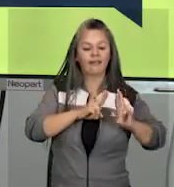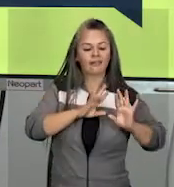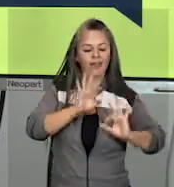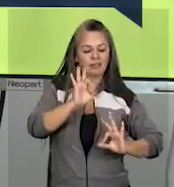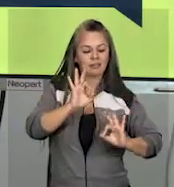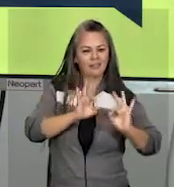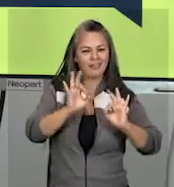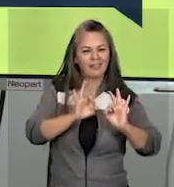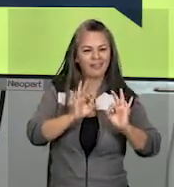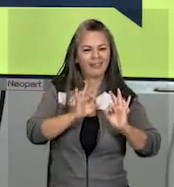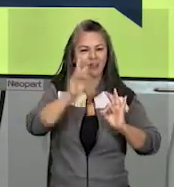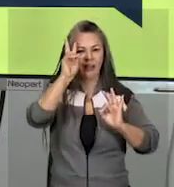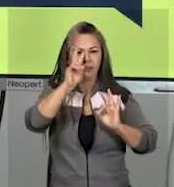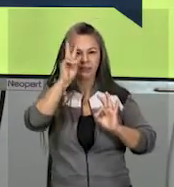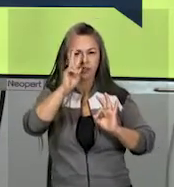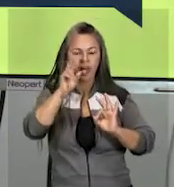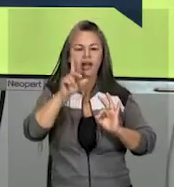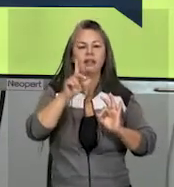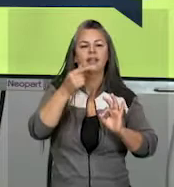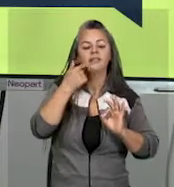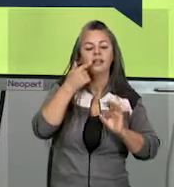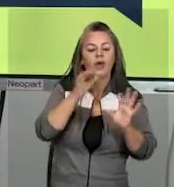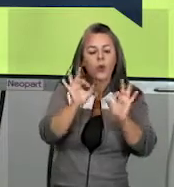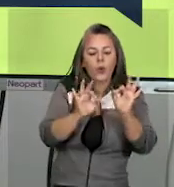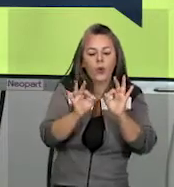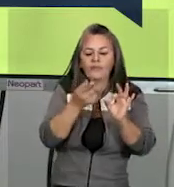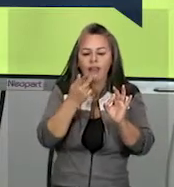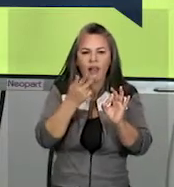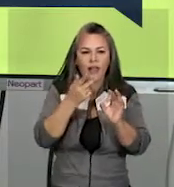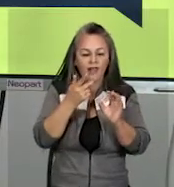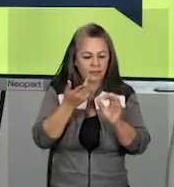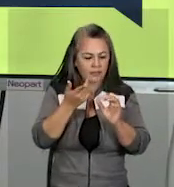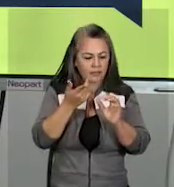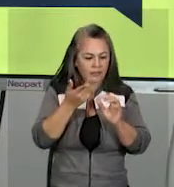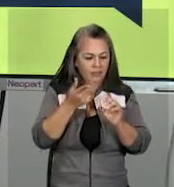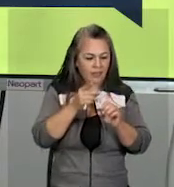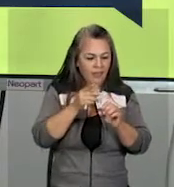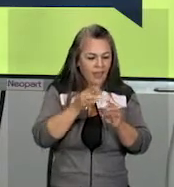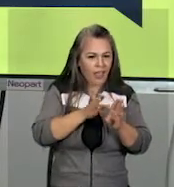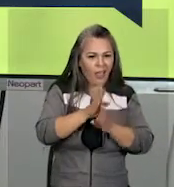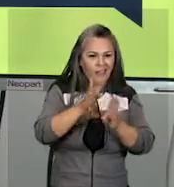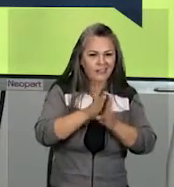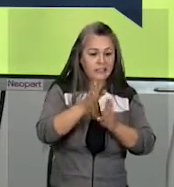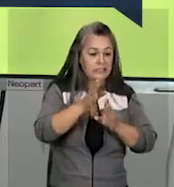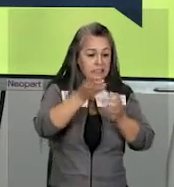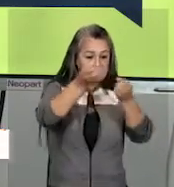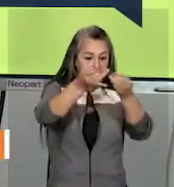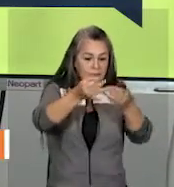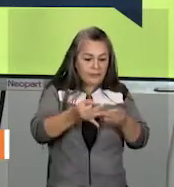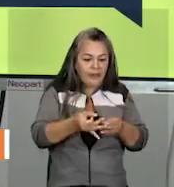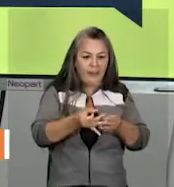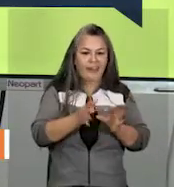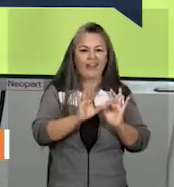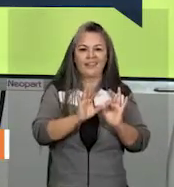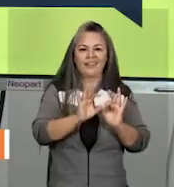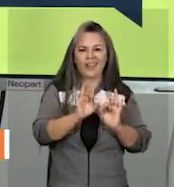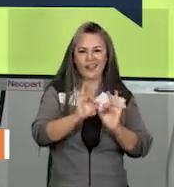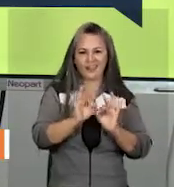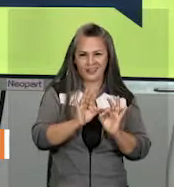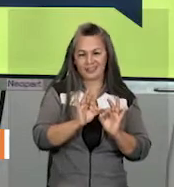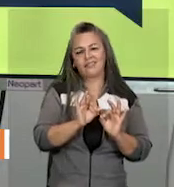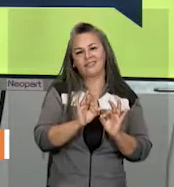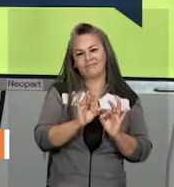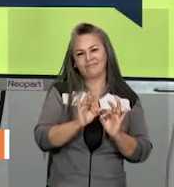angústia, chore, caia no chão. Quer dizer, ele vai guiar a emoção, o sentimento do personagem ou do